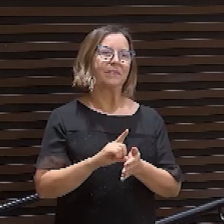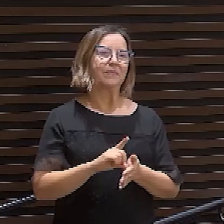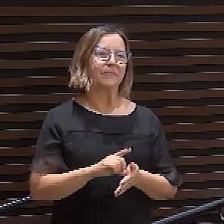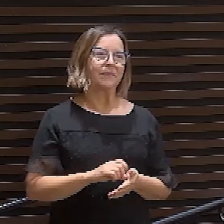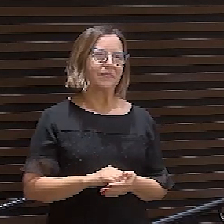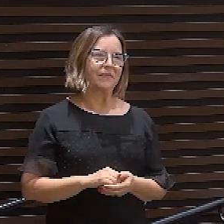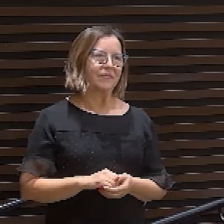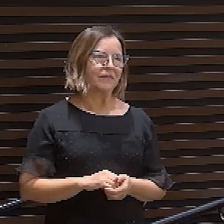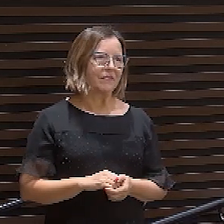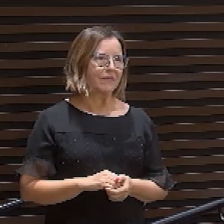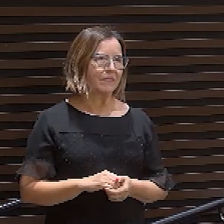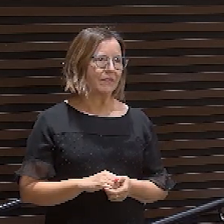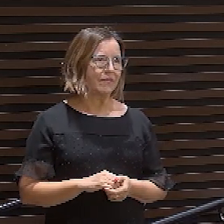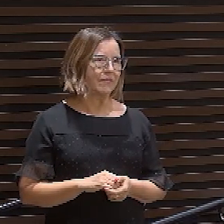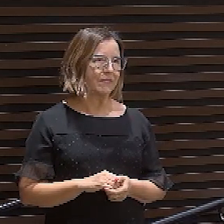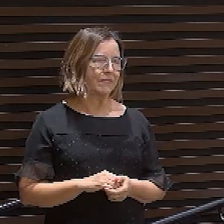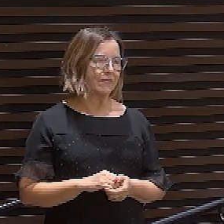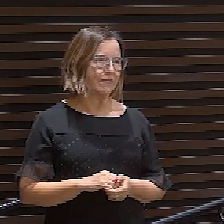que